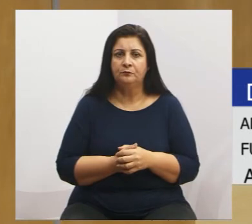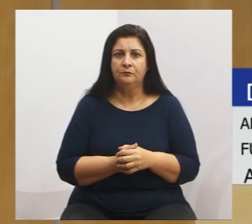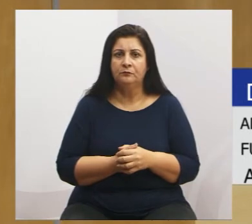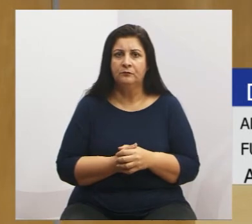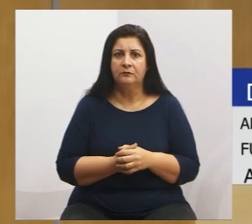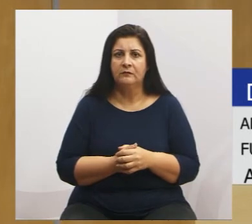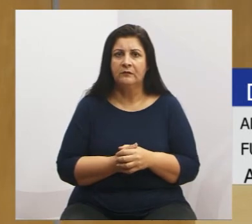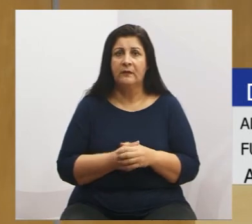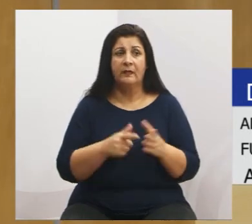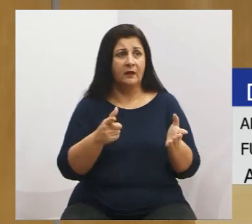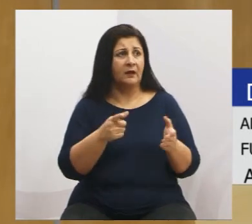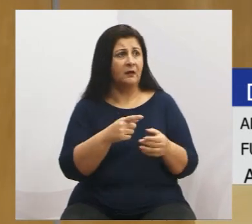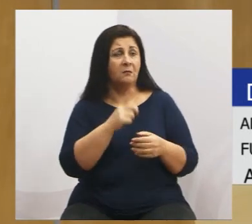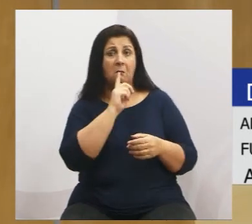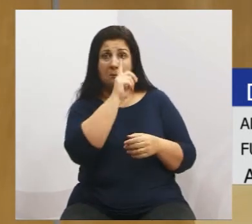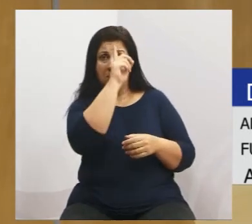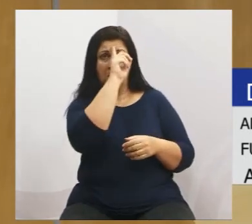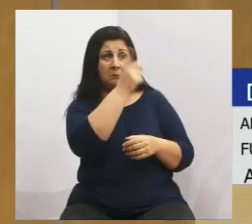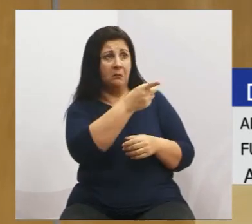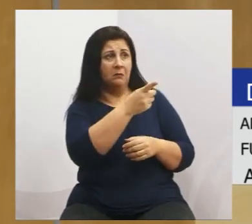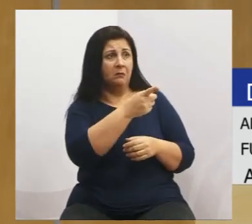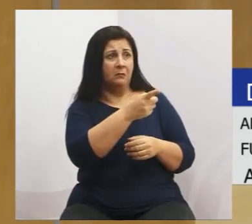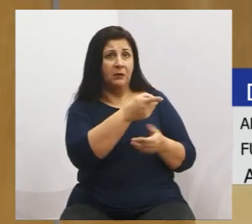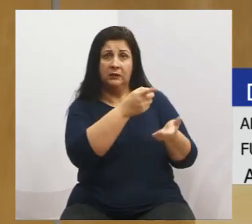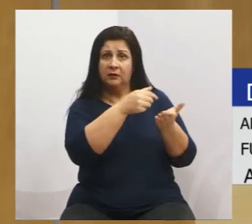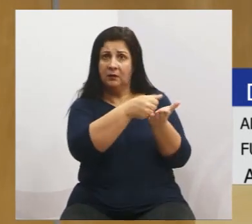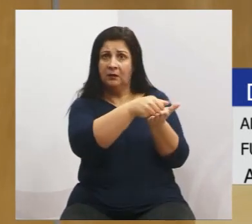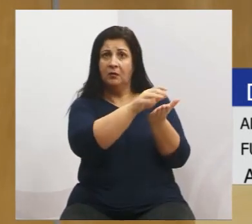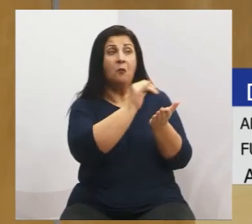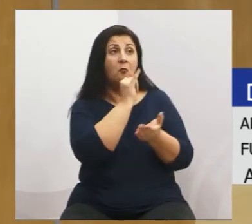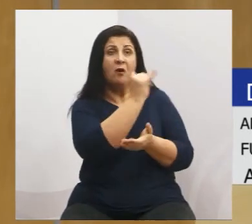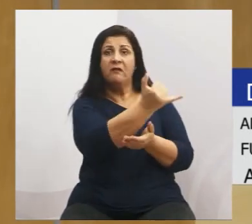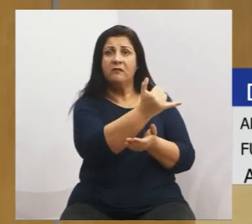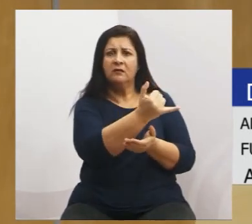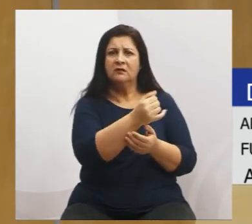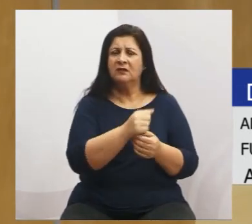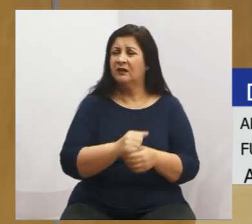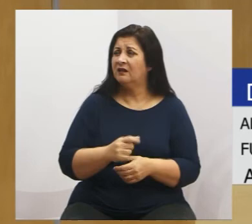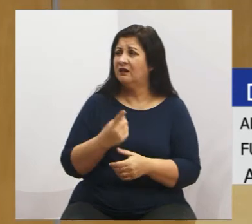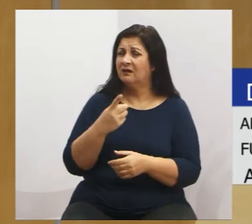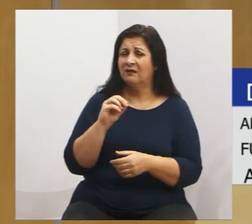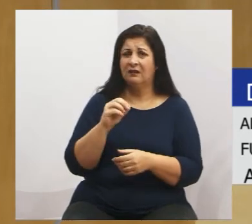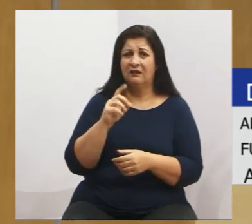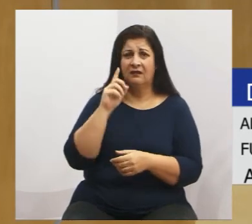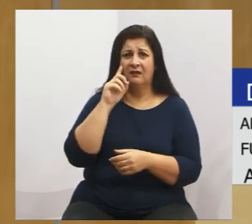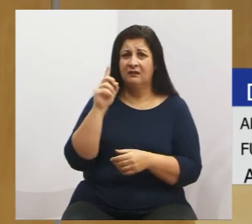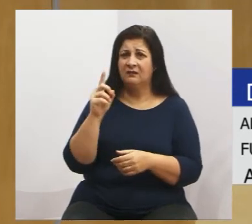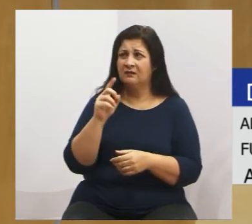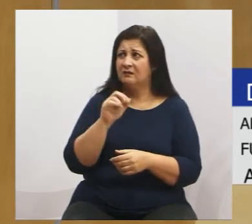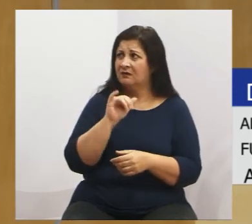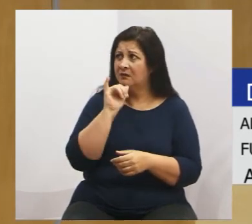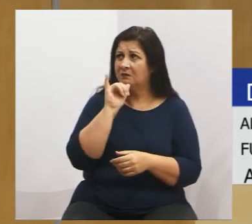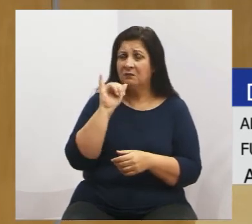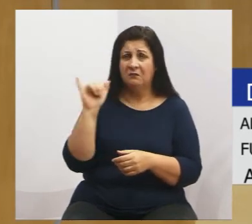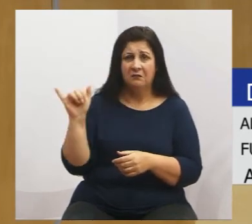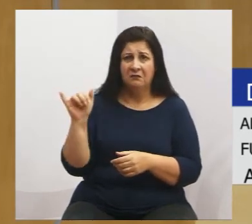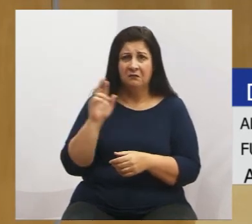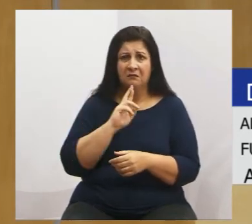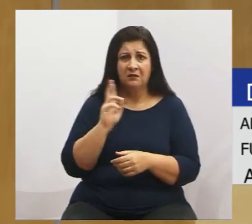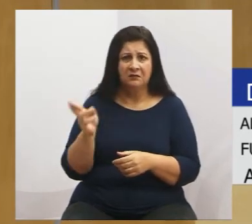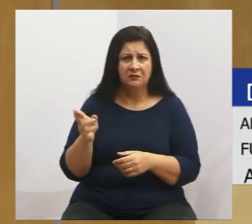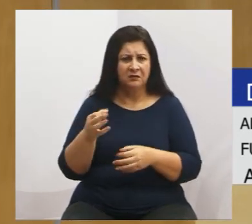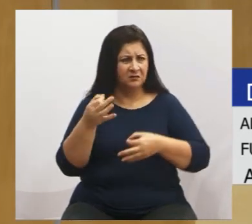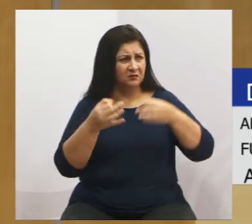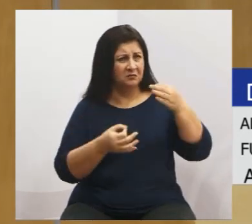te mandam uma notificação e você tem 10, 15 dias para responder para o Judiciário. O munícipe tem prazo, o juiz não tem.